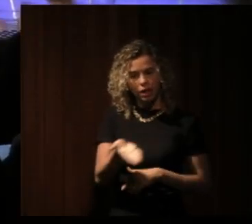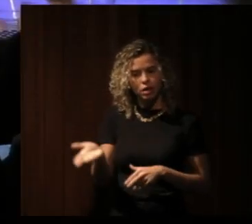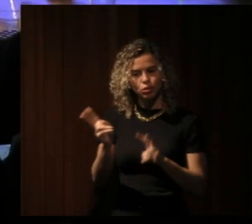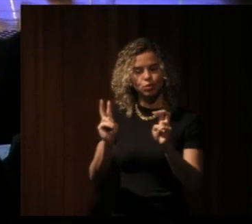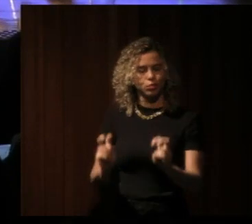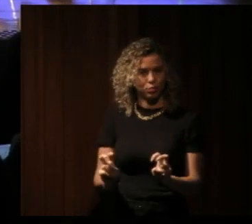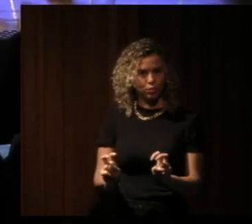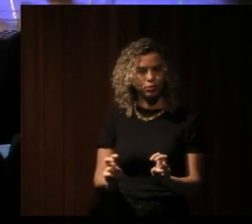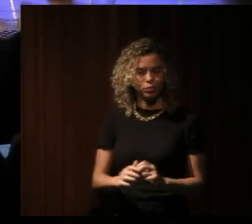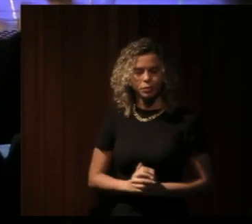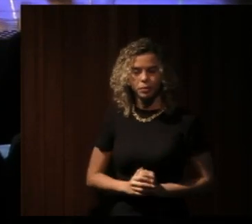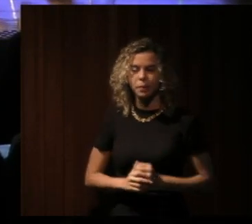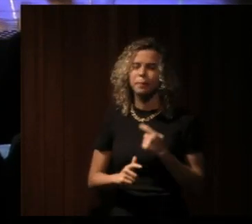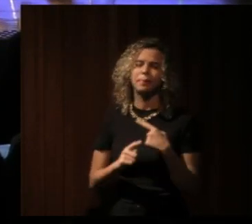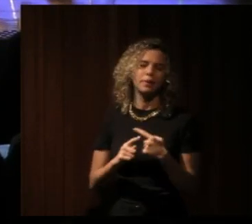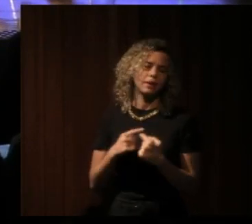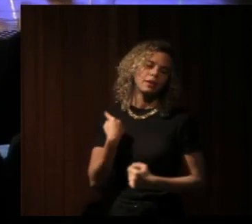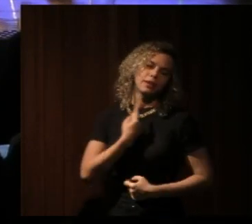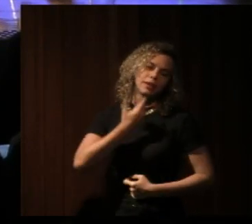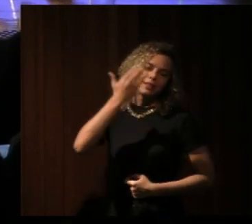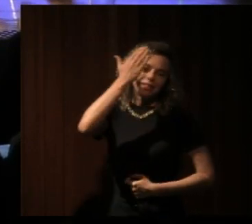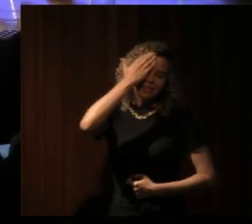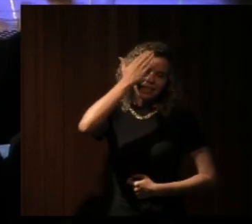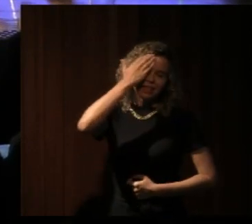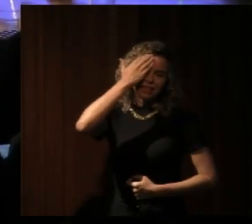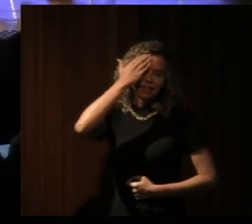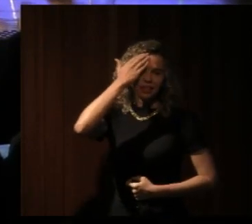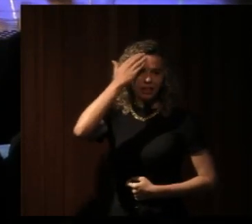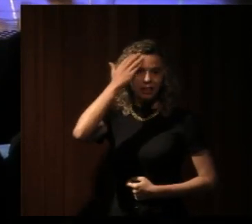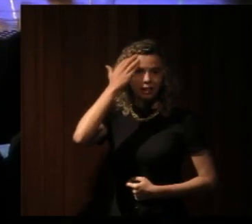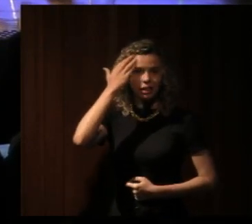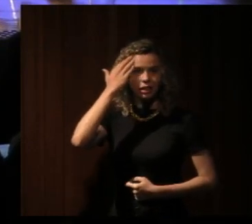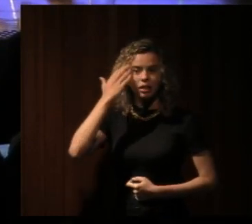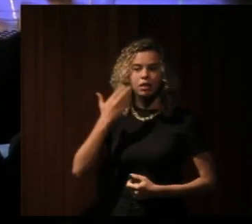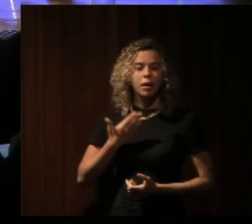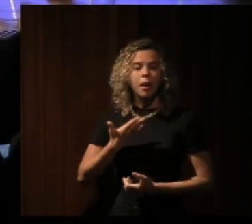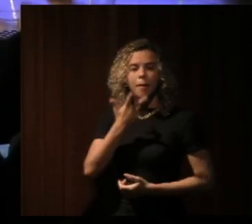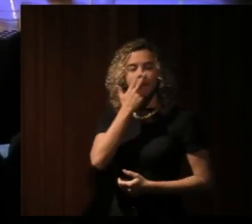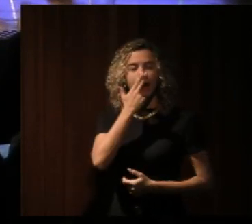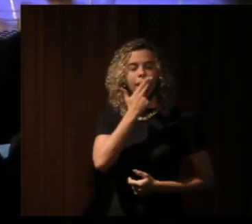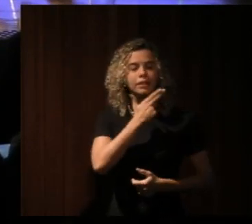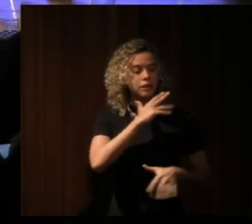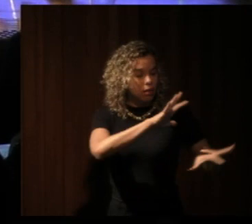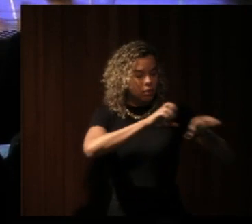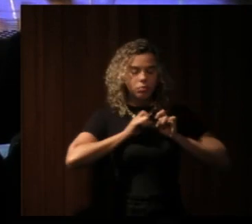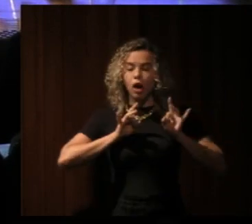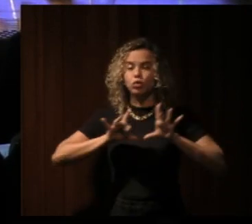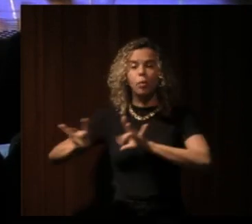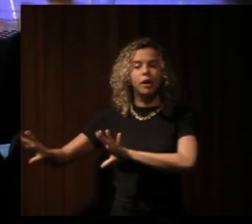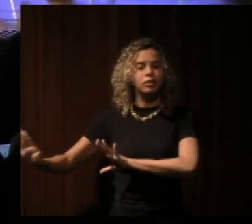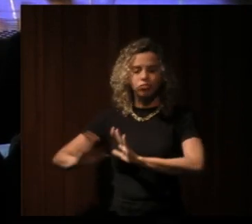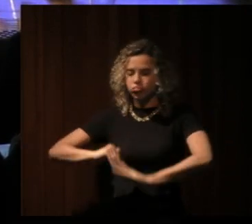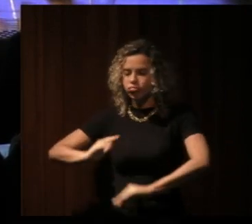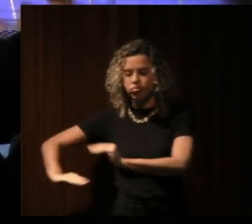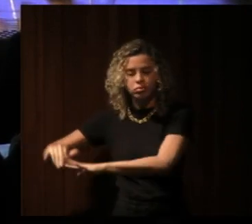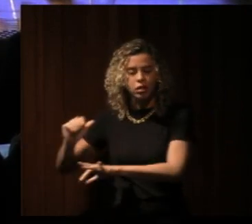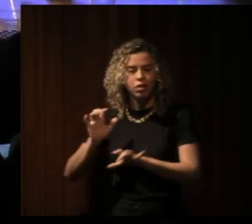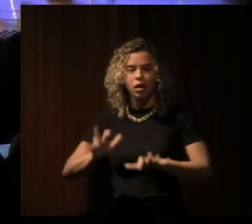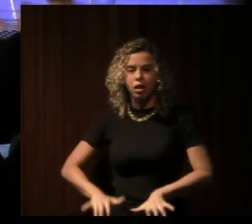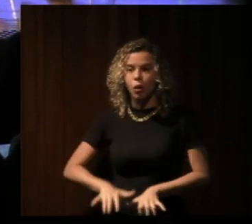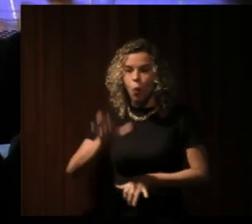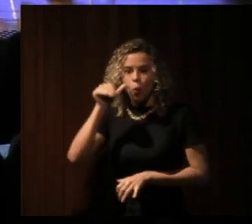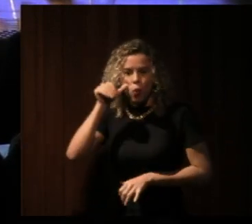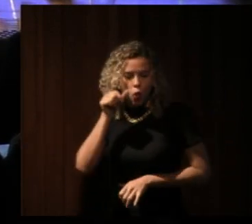né Eh porque a gente sabe que a gente entra num piloto automático muitas vezes né então assim eh